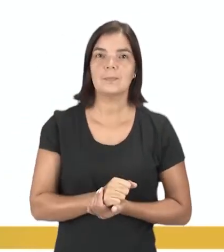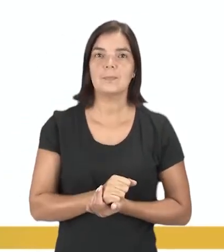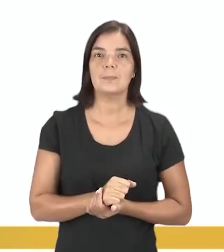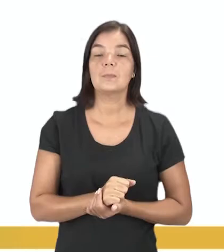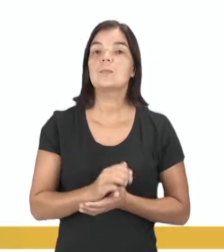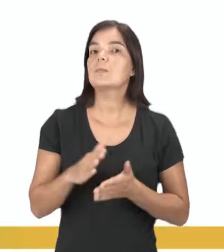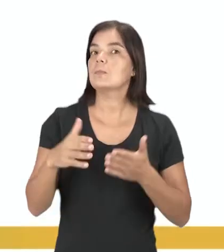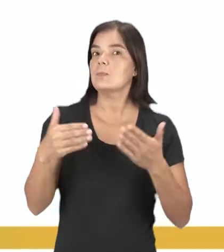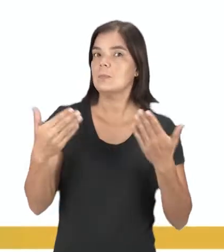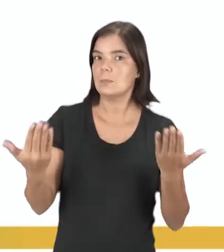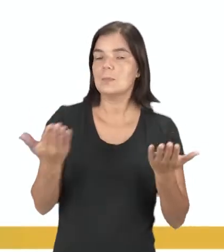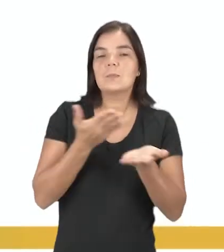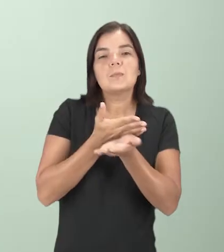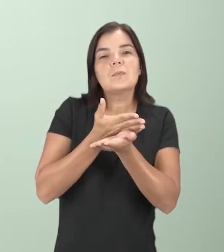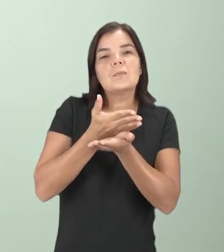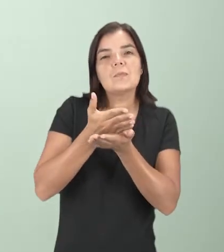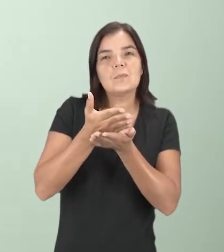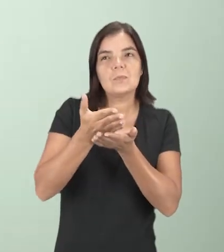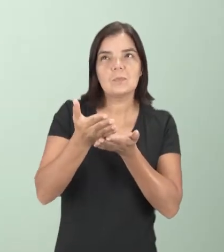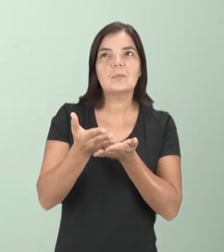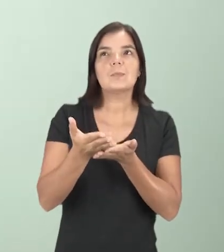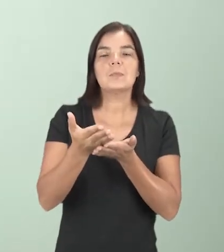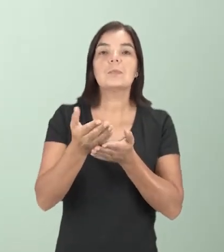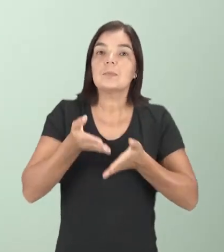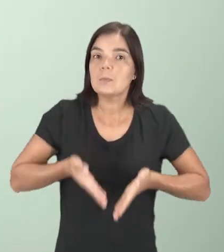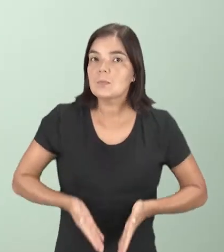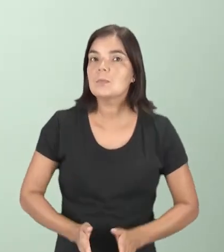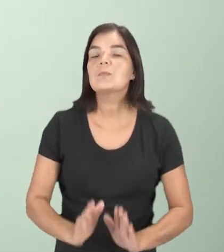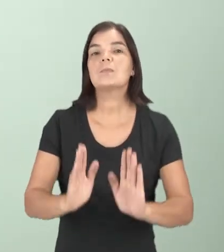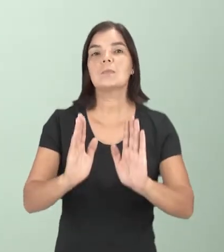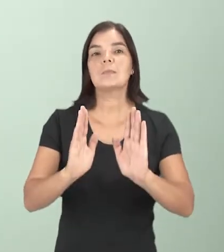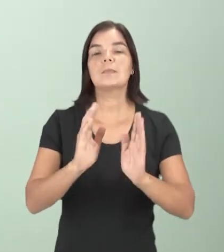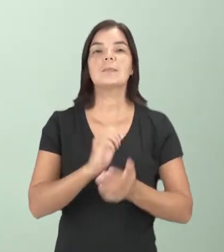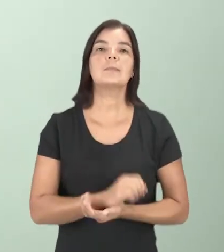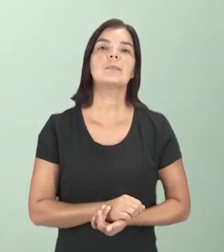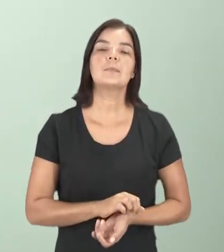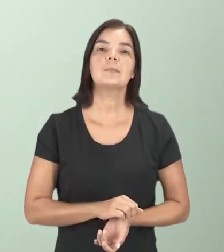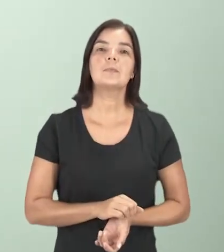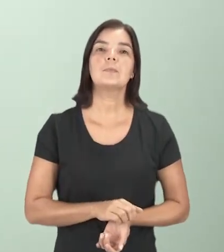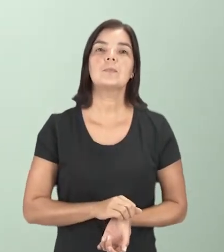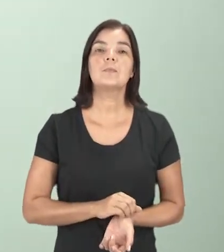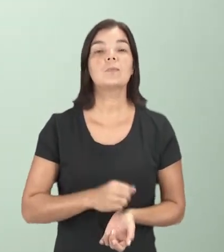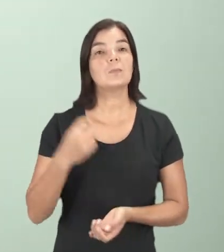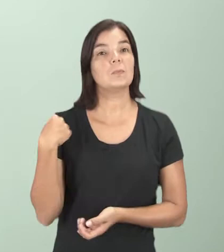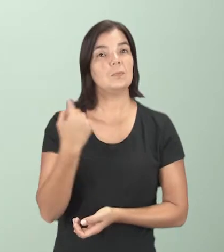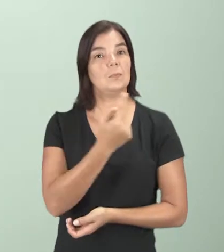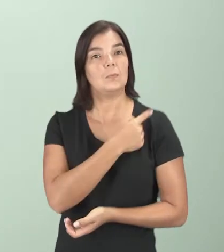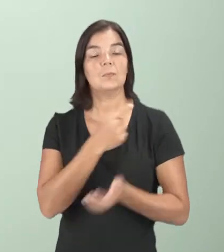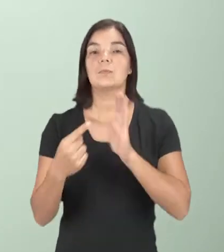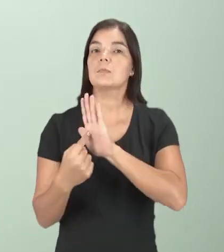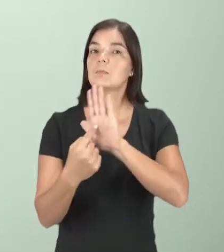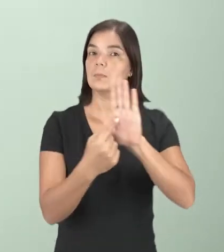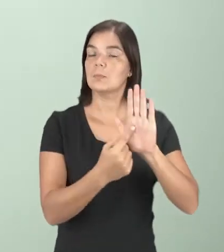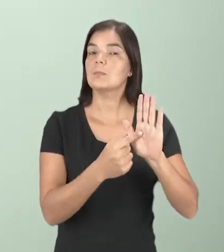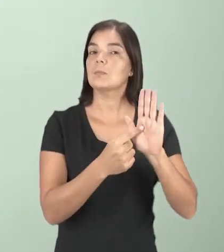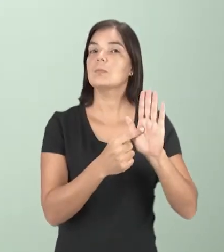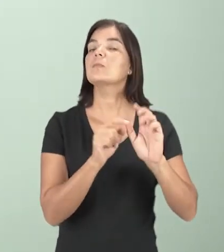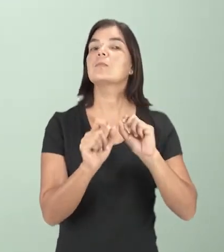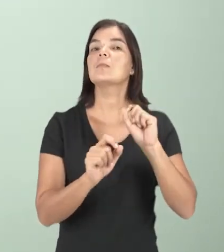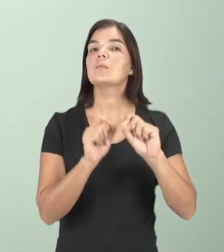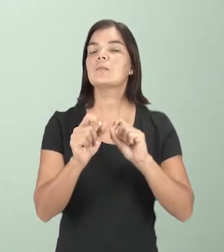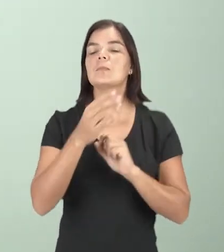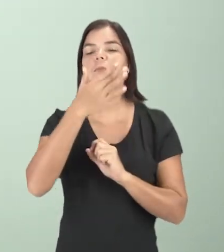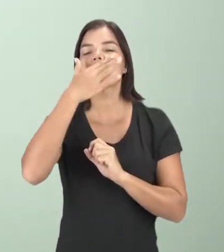Desde quando iniciamos, desde quando nascemos, nós somos apresentados em primeiro momento